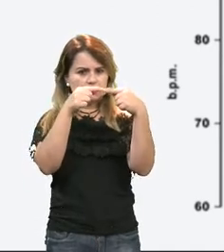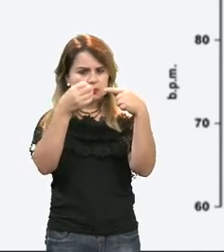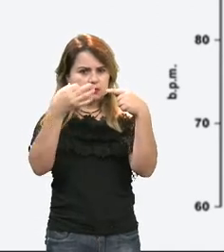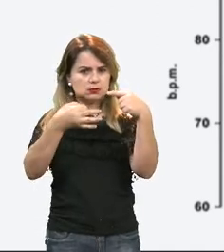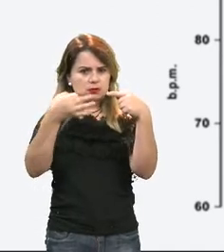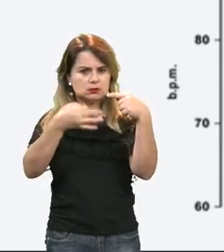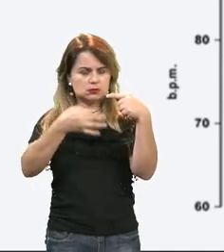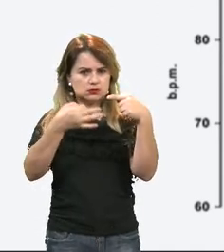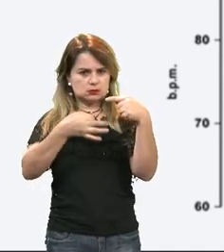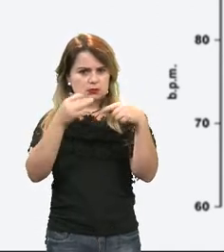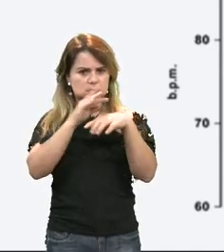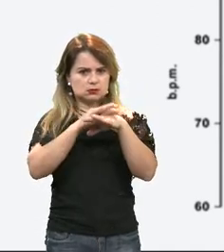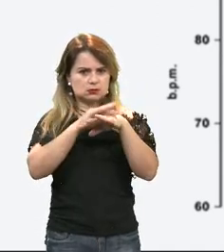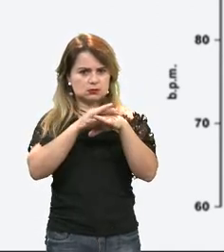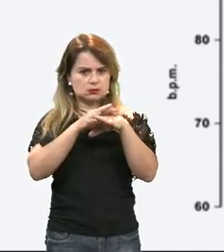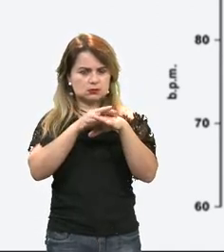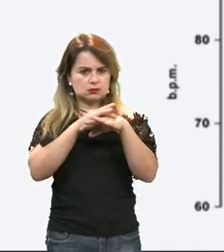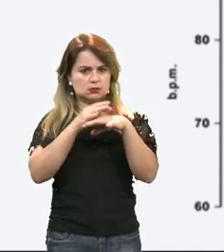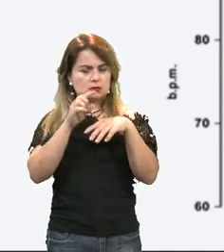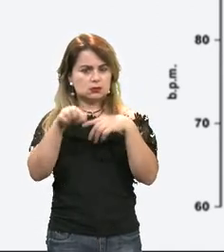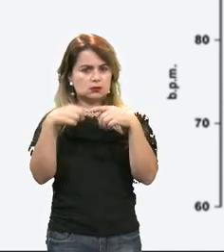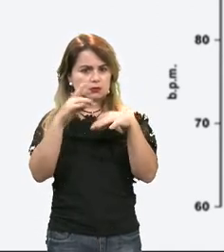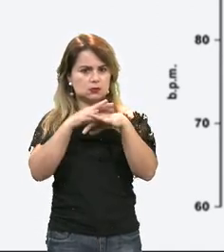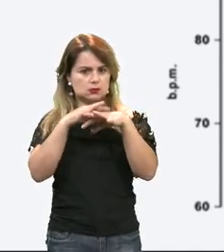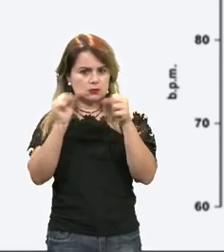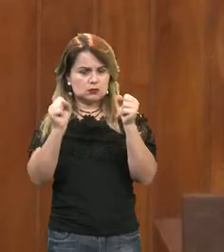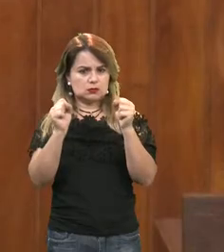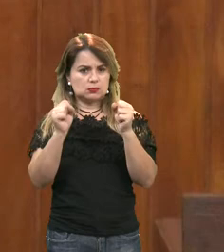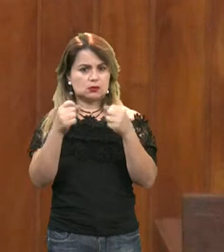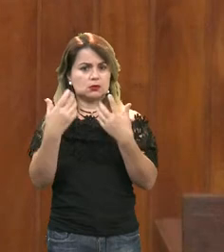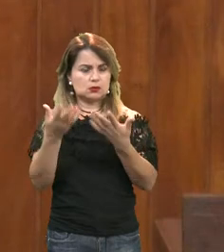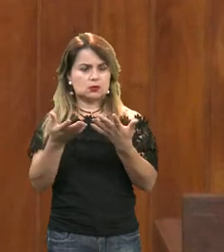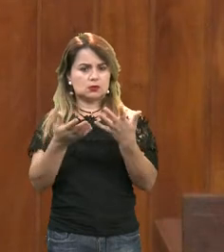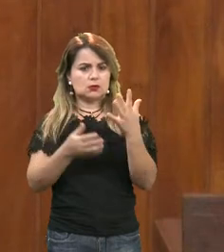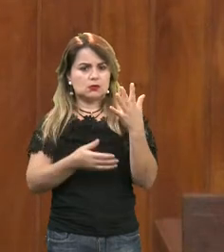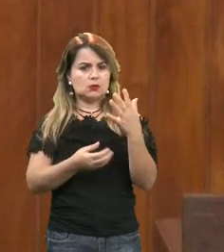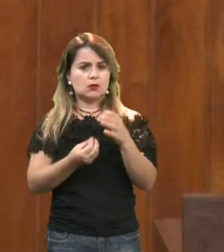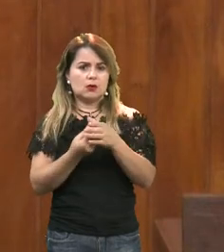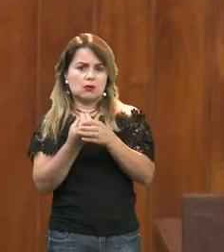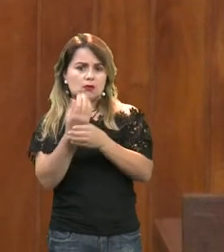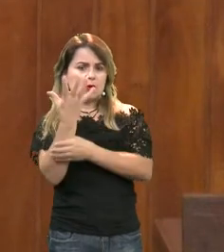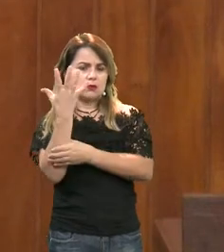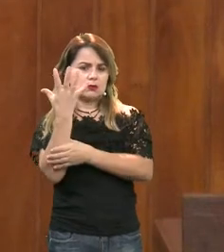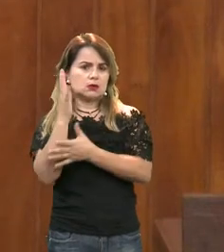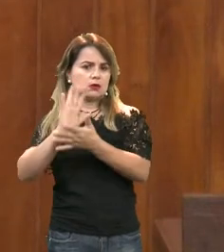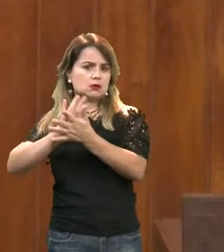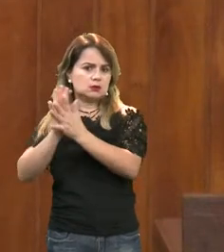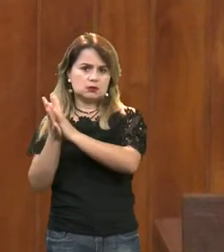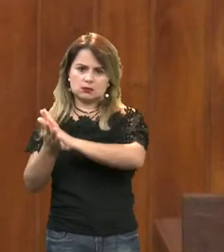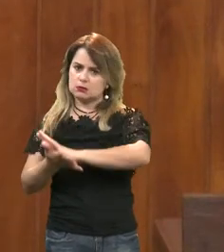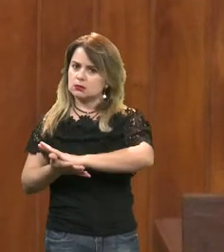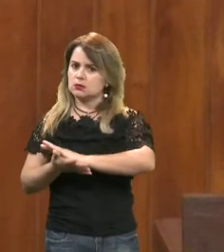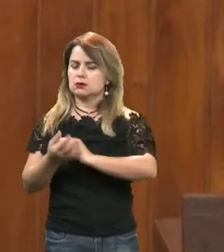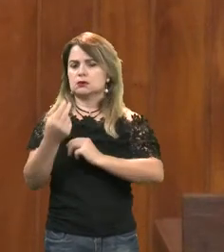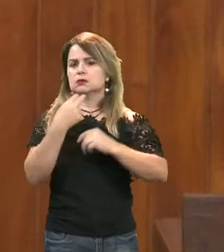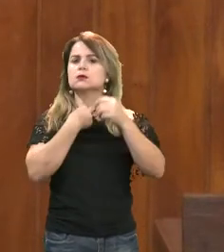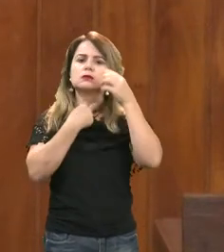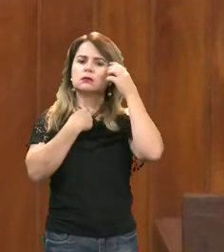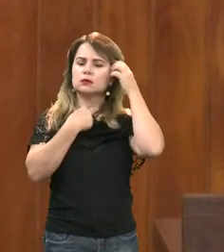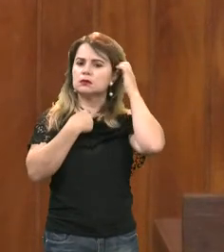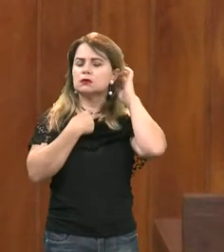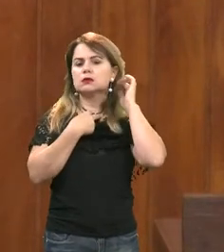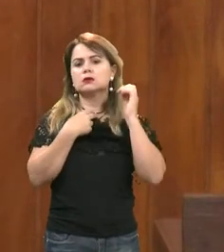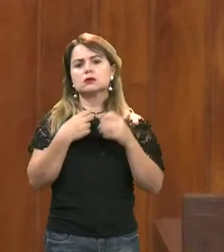acompanhamento. Não de destruir uma planta, um arsenal terapêutico. E o mais importante, eu tenho